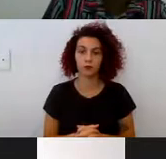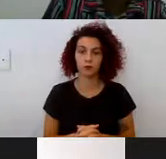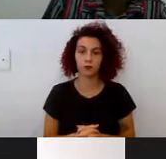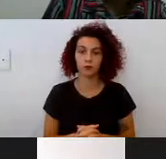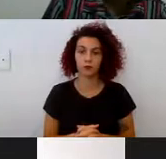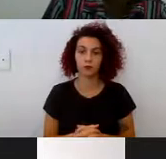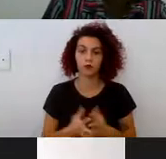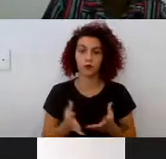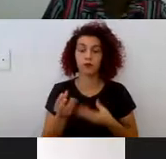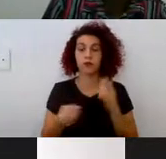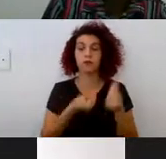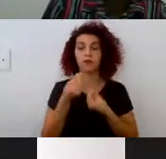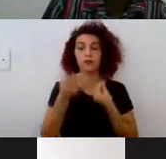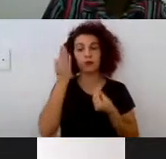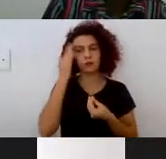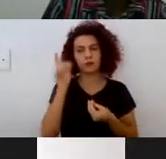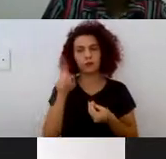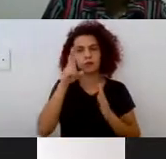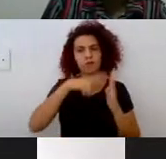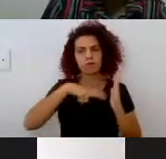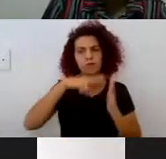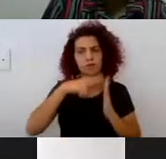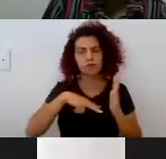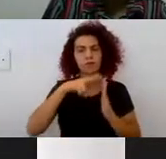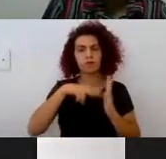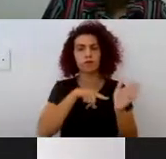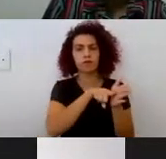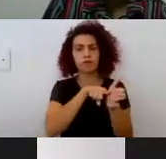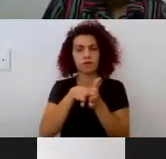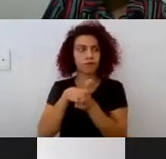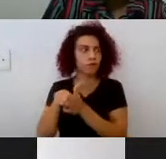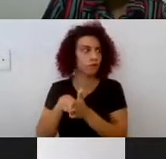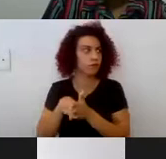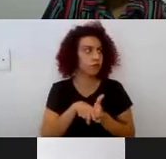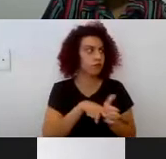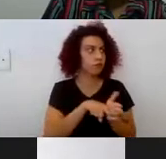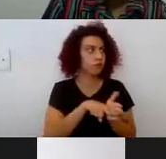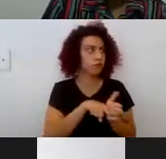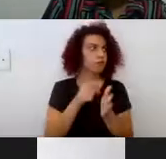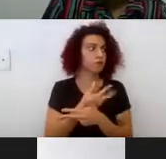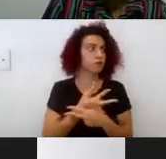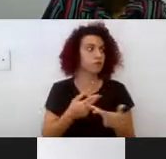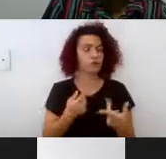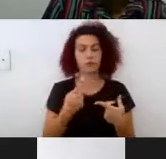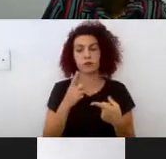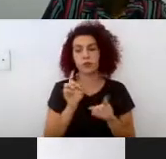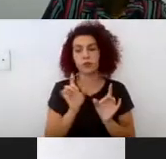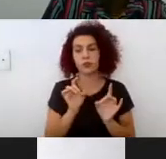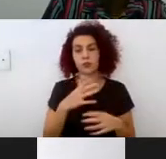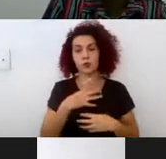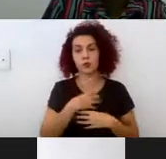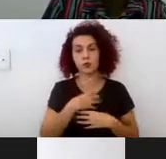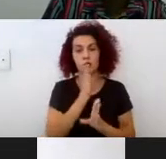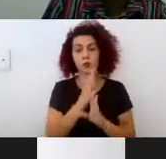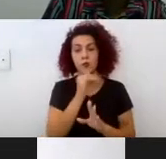isso é pesquisa a gente é estudar Eller Eller coisas que são fora da rota porque é só assim a gente descobre que a